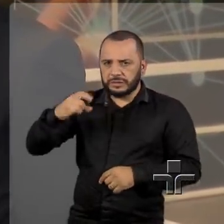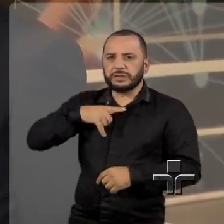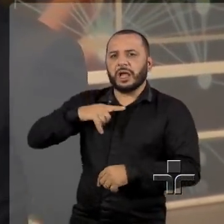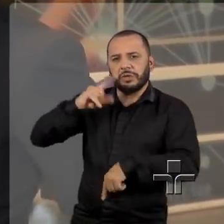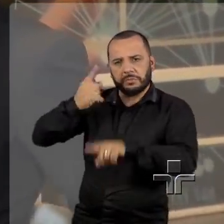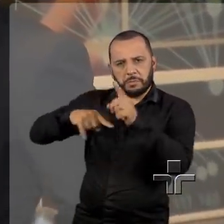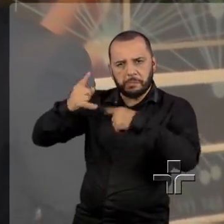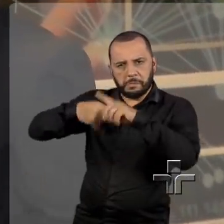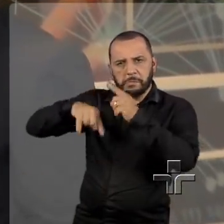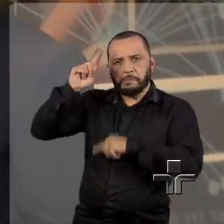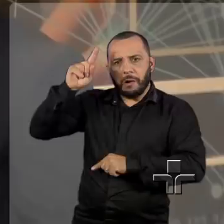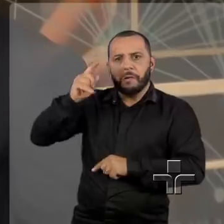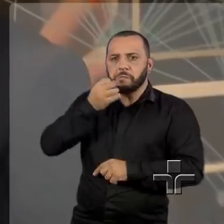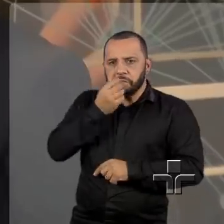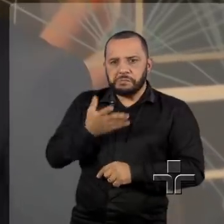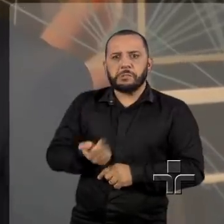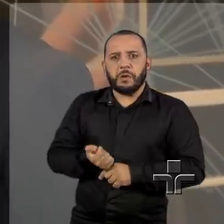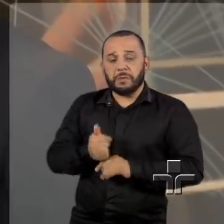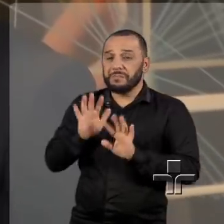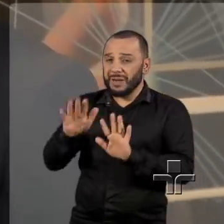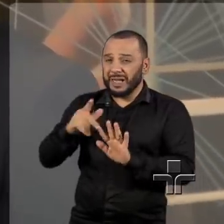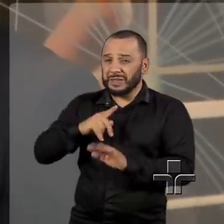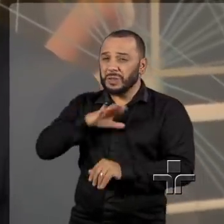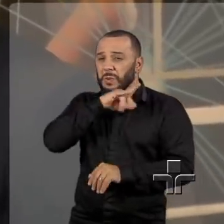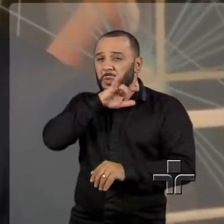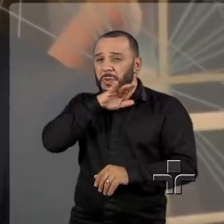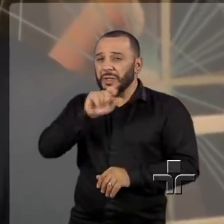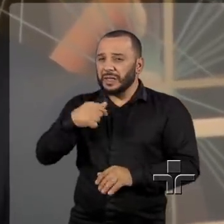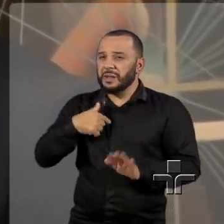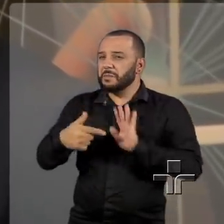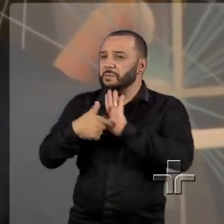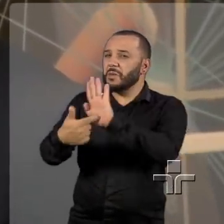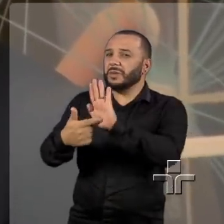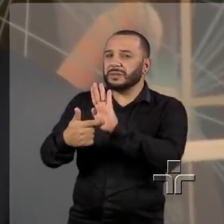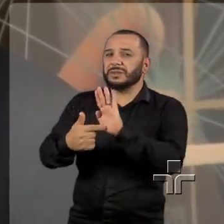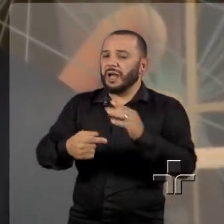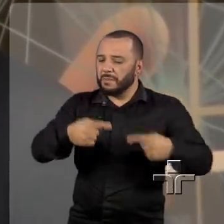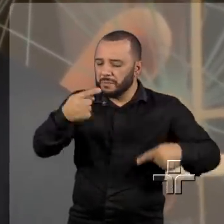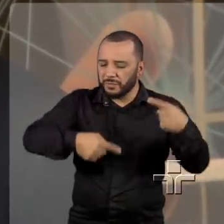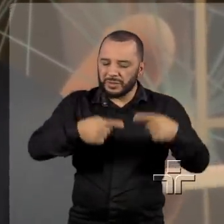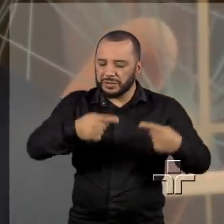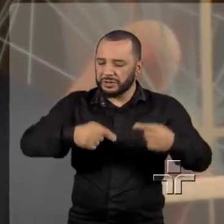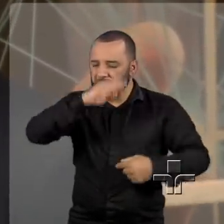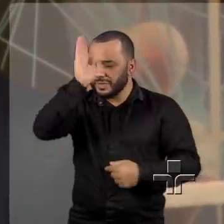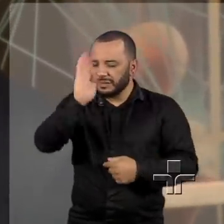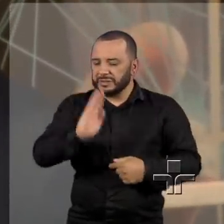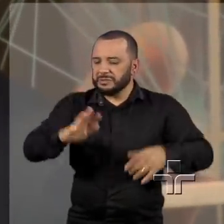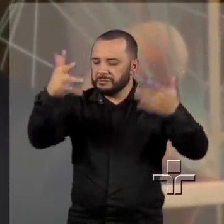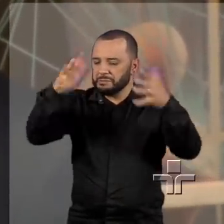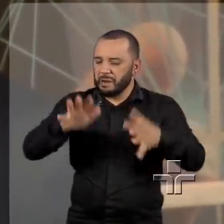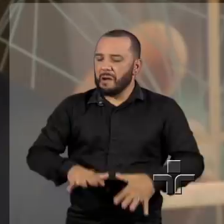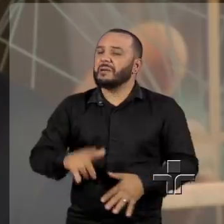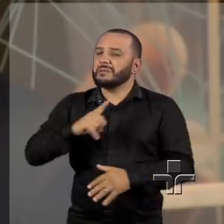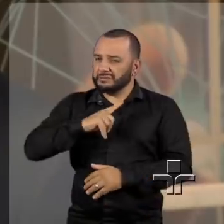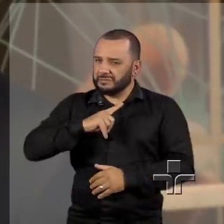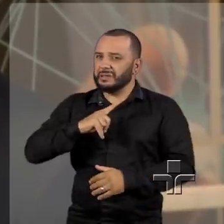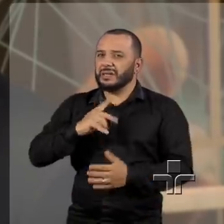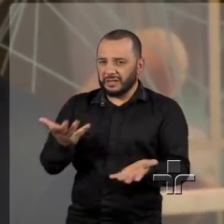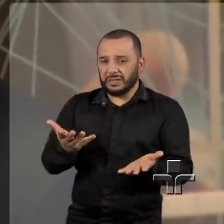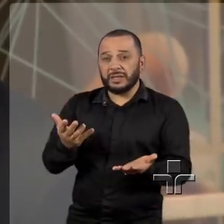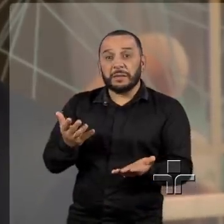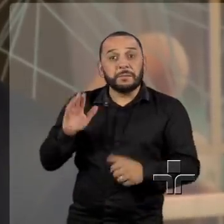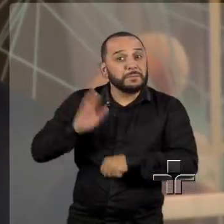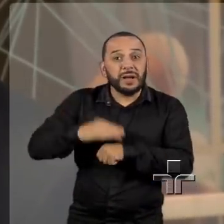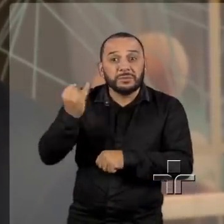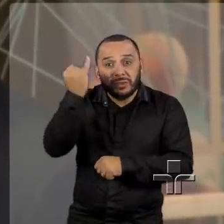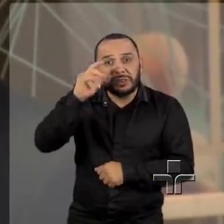destaquei, uma coisa muito ruim, que é mostrar a degradação e o grau que chegou a degradação política, a figura mais importante da